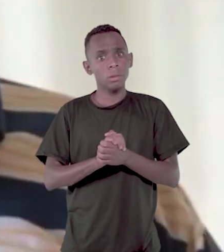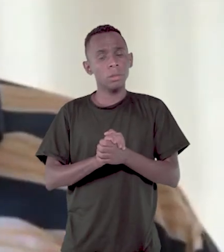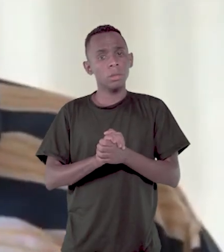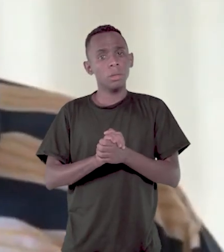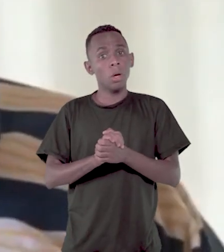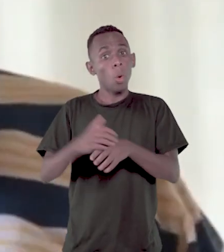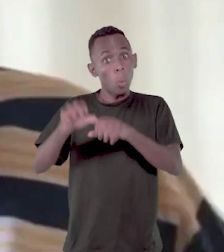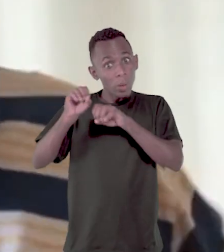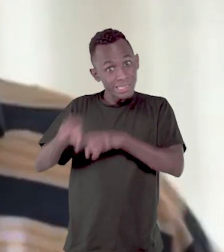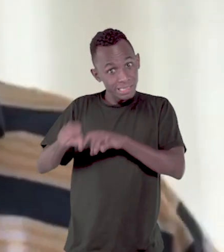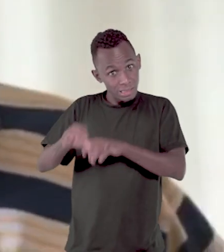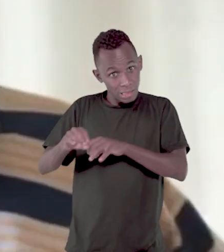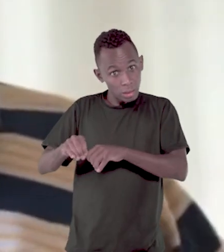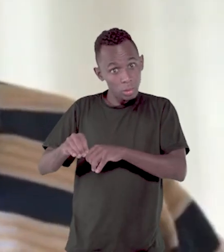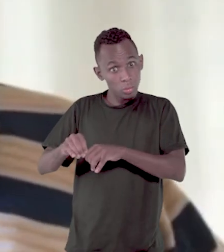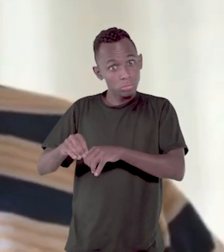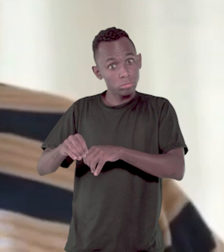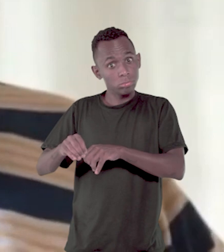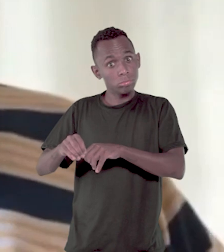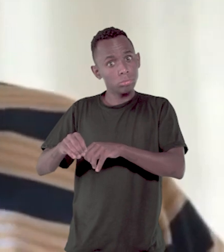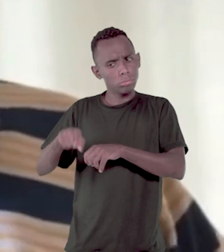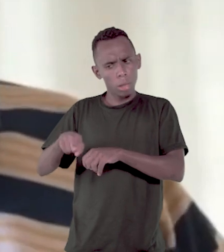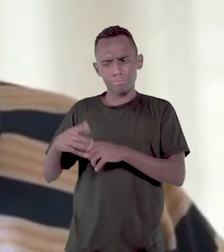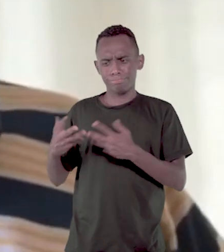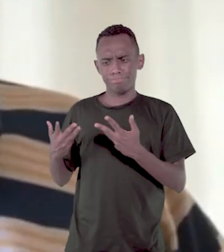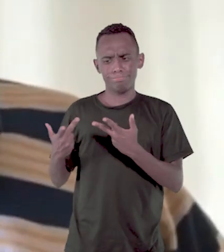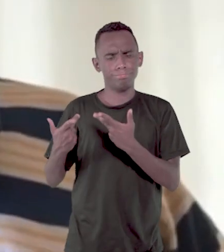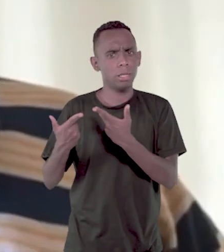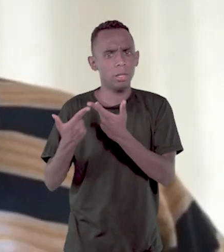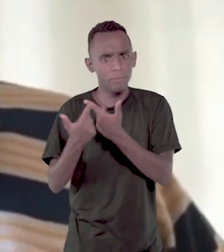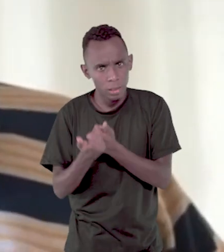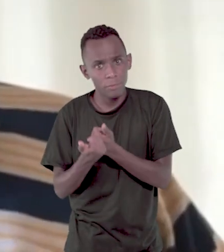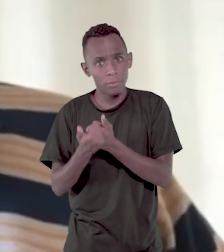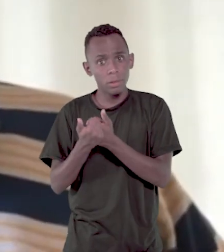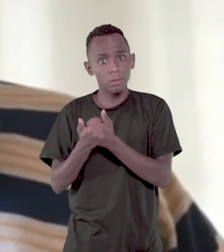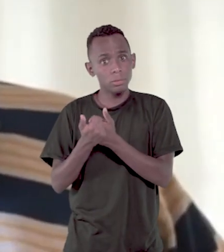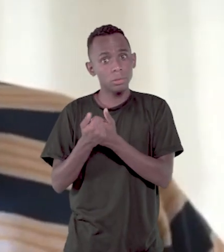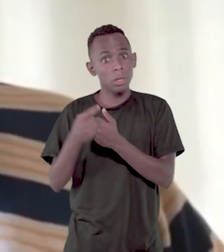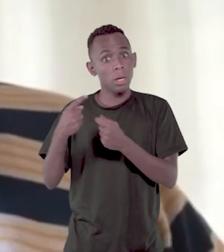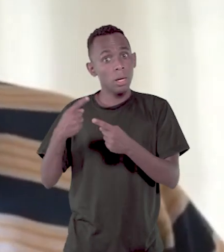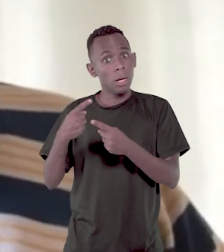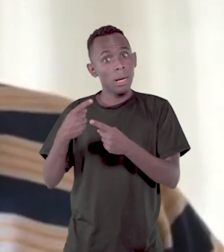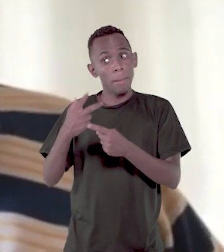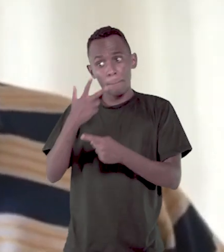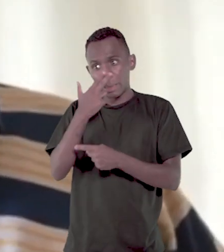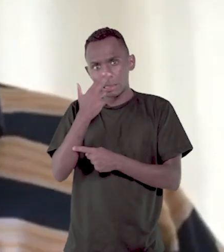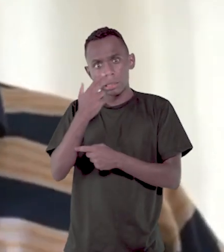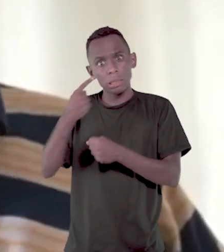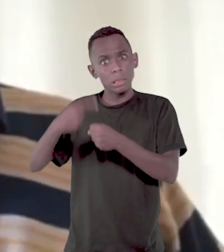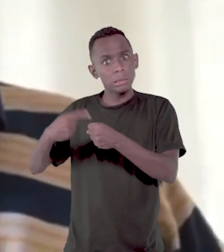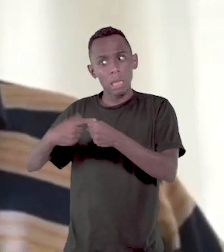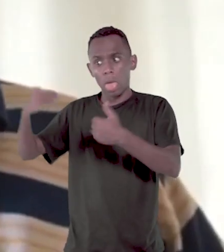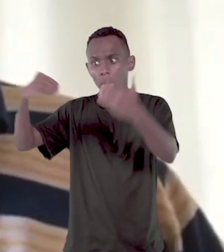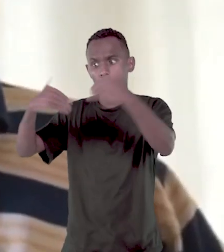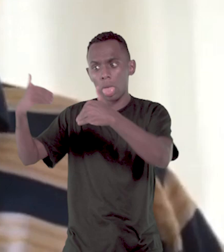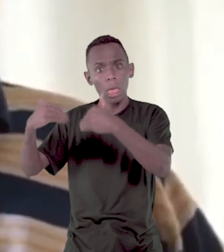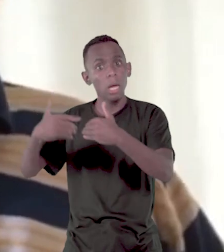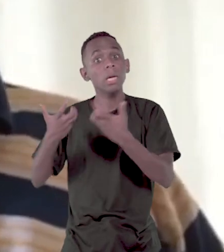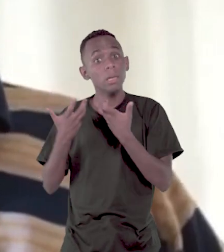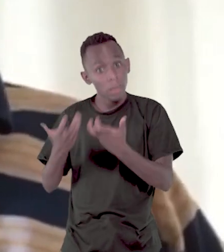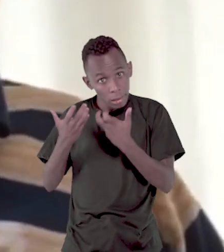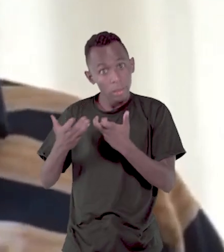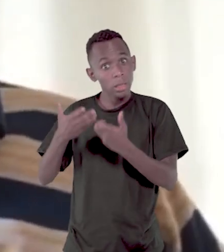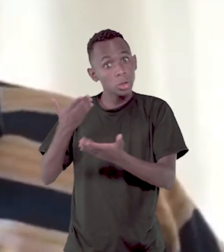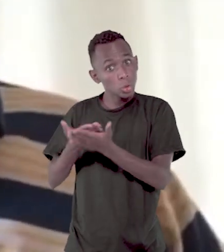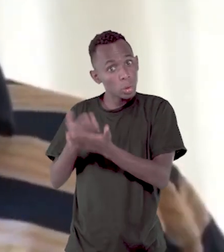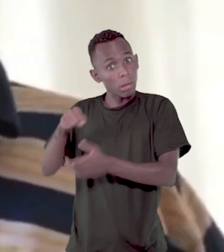de ensino, uma rede de educação muito boa. O ginásio municipal atraía